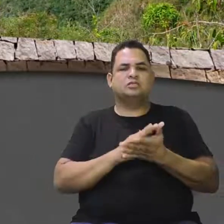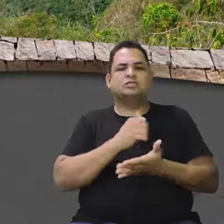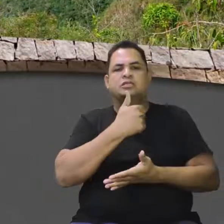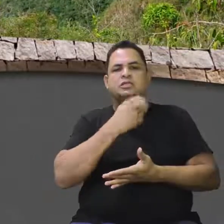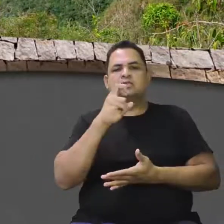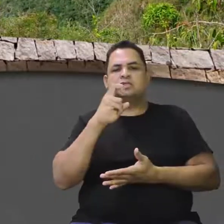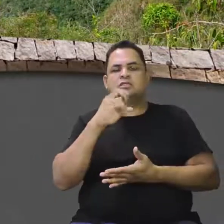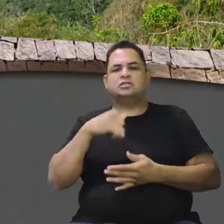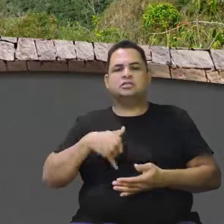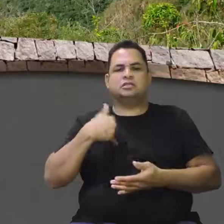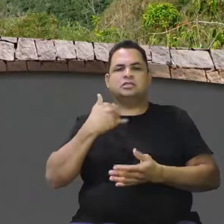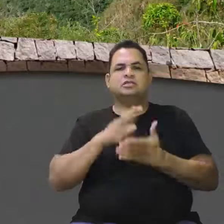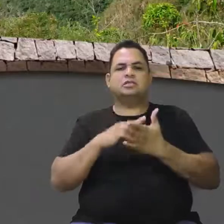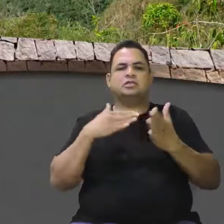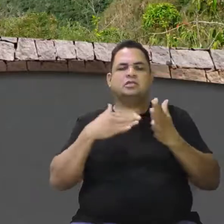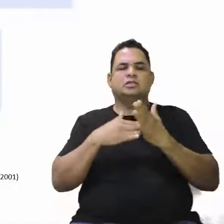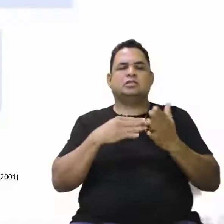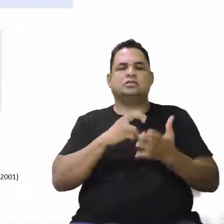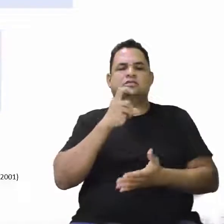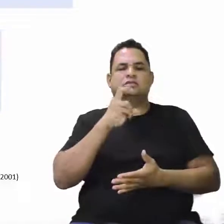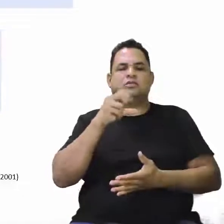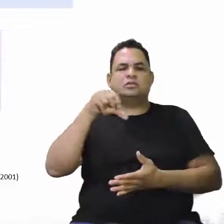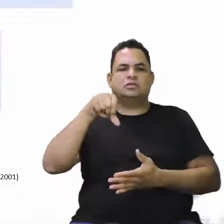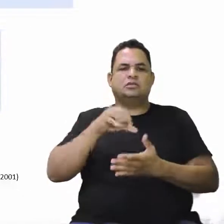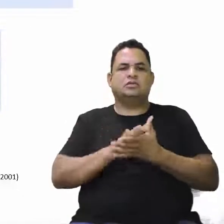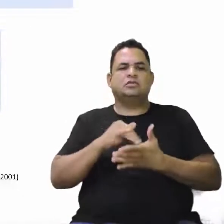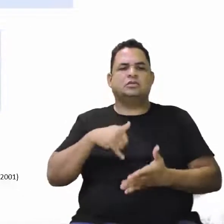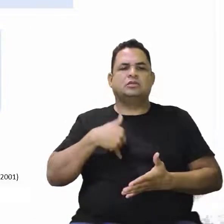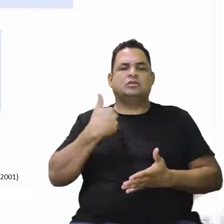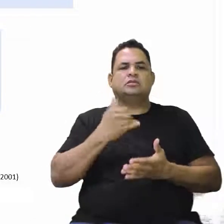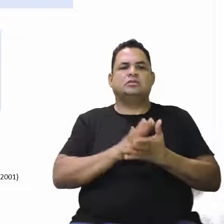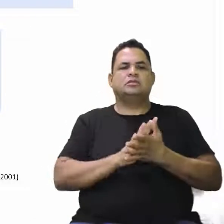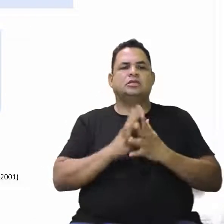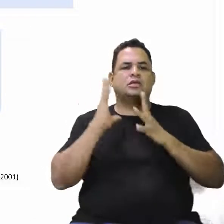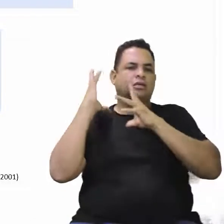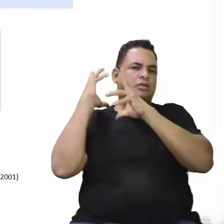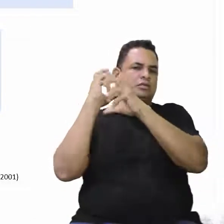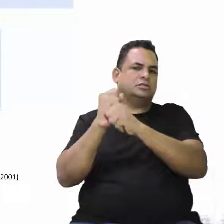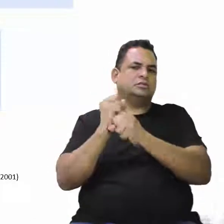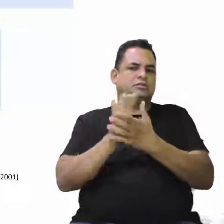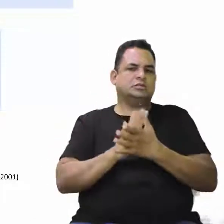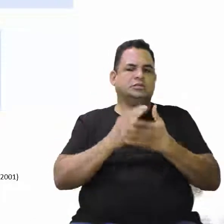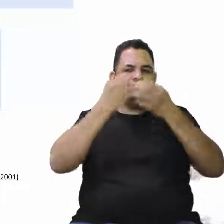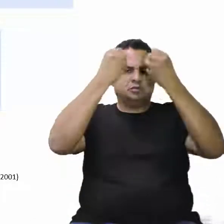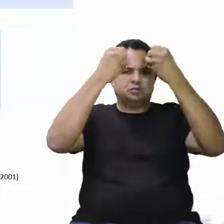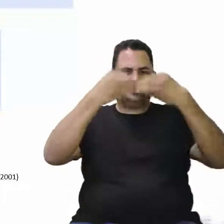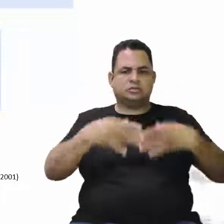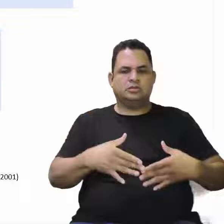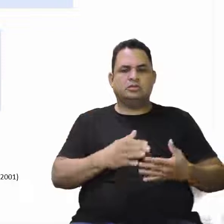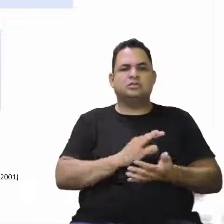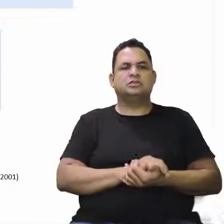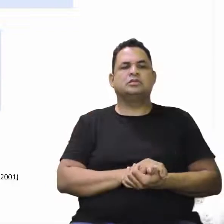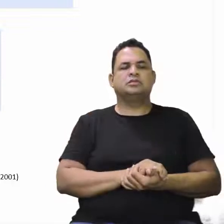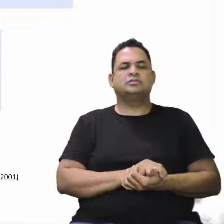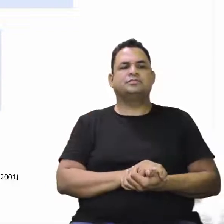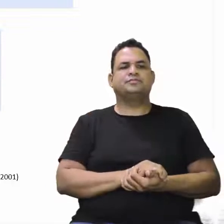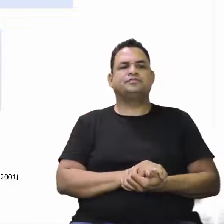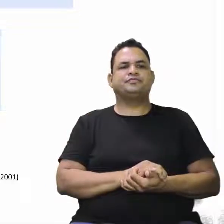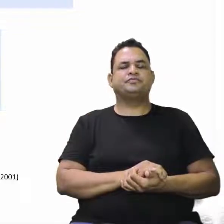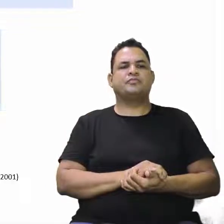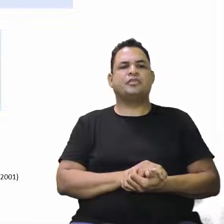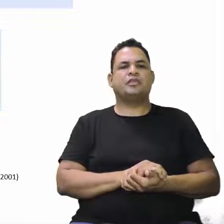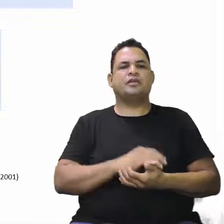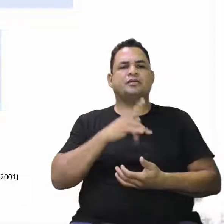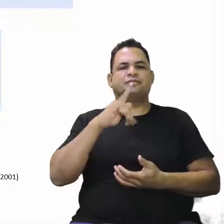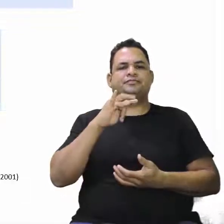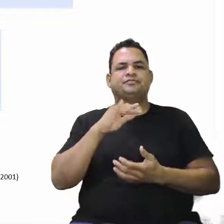anos. Beleza? Então, voltando aqui para o quadro, que eu estou só revisando pontos que já foram abordados na aula de Geografia Geral. Então,